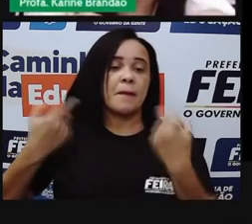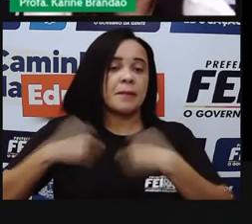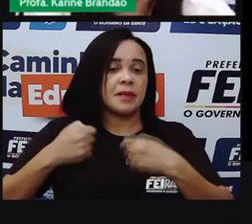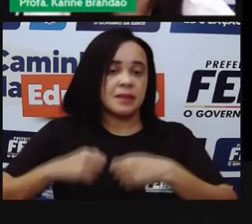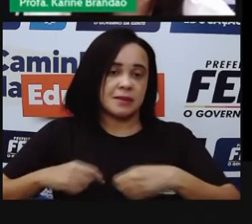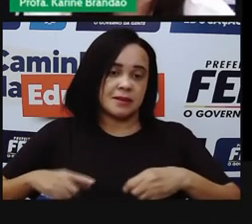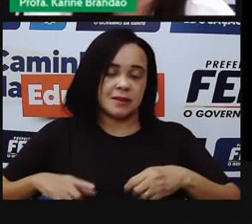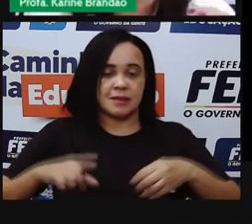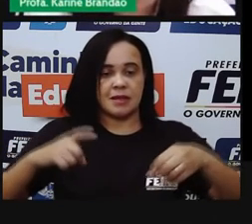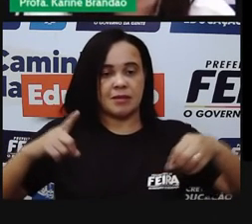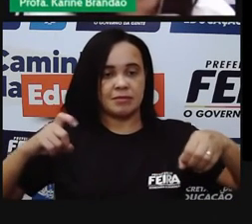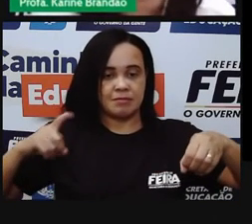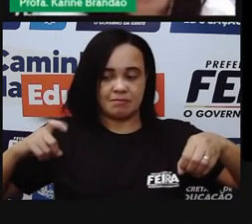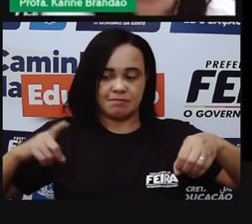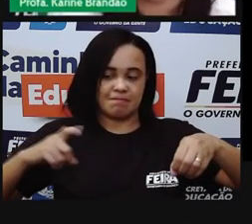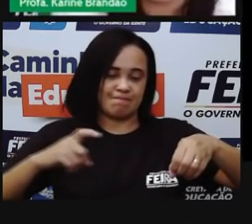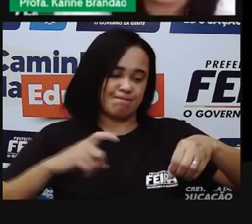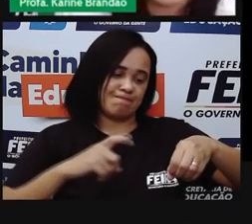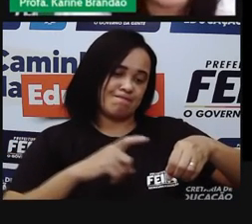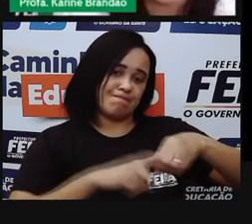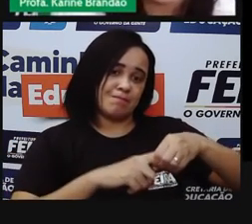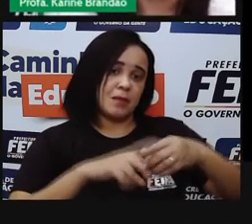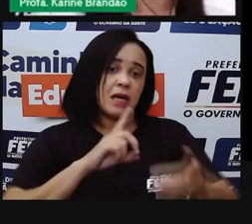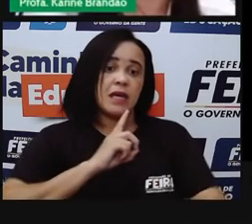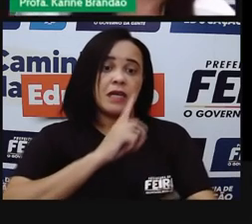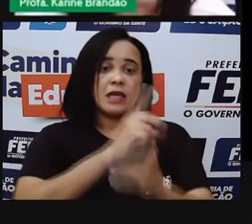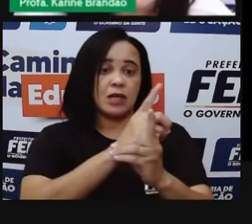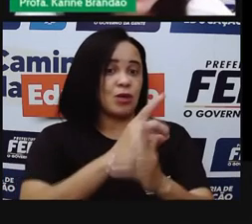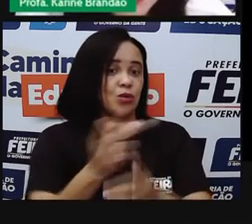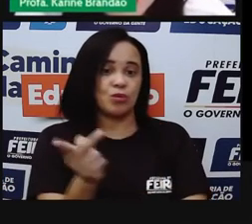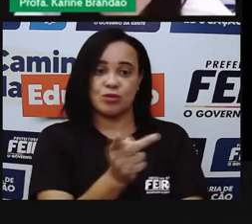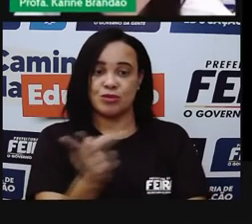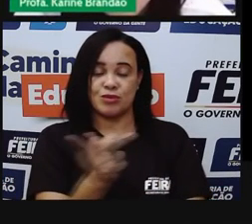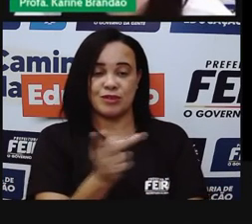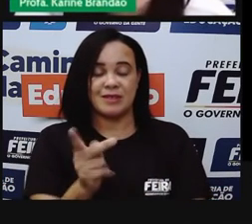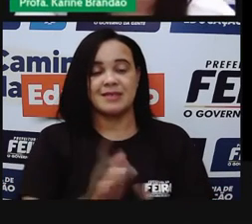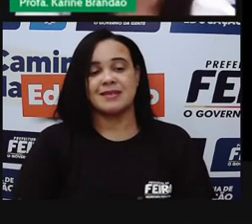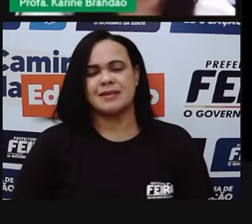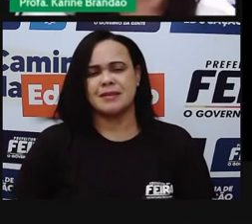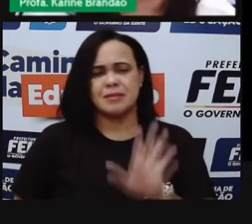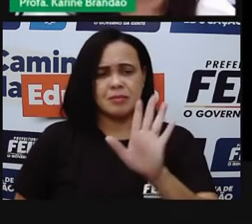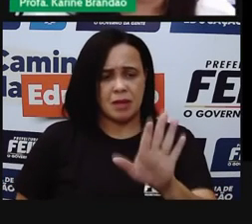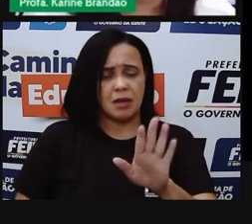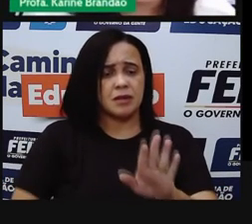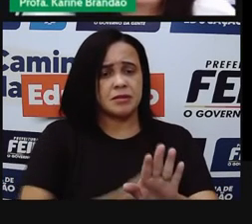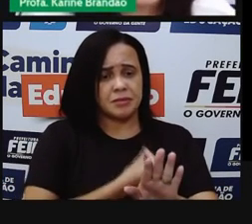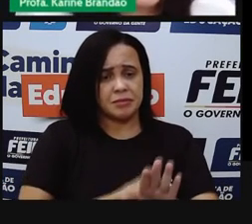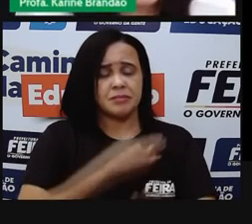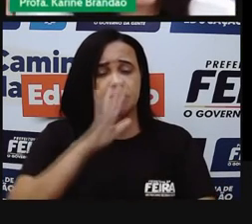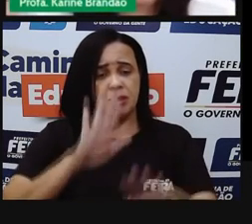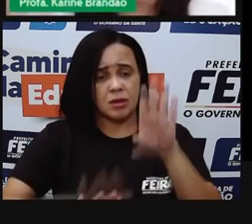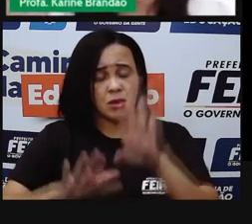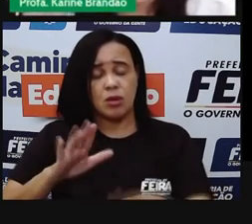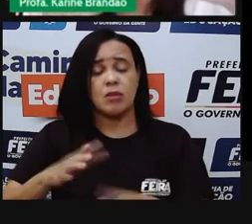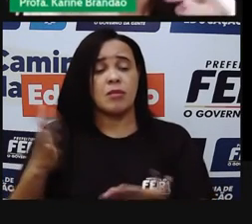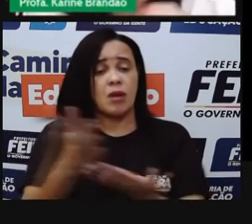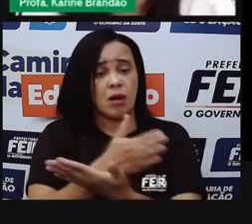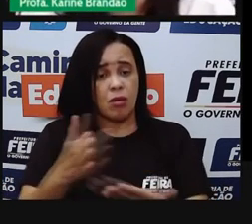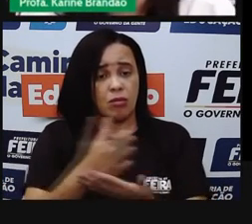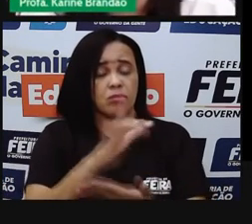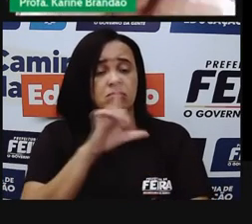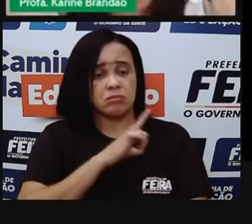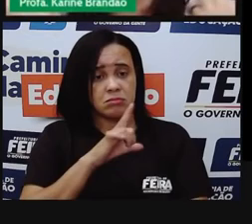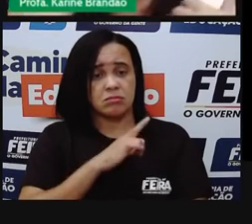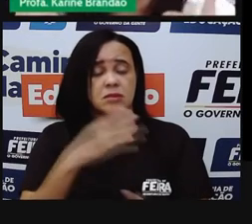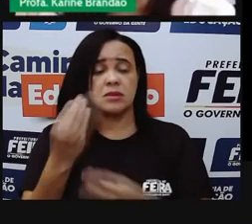óvulo e do espermatozoide vai ser dentro do corpo dos pais. Mas existem seres vivos que essa fecundação, esse encontro do óvulo e